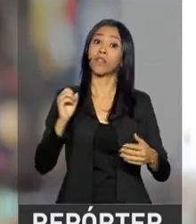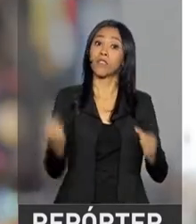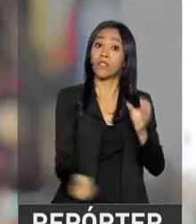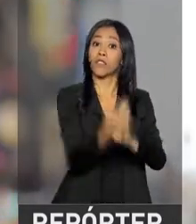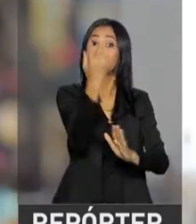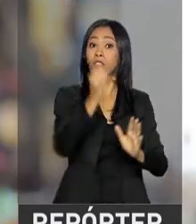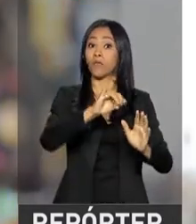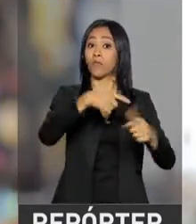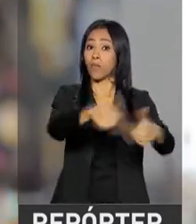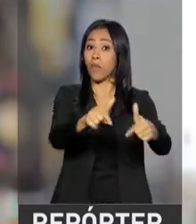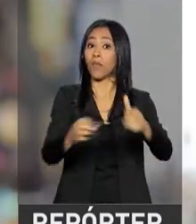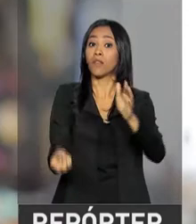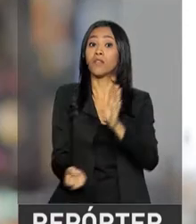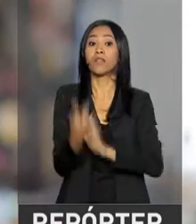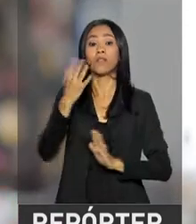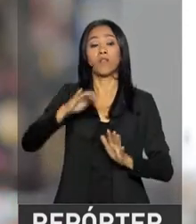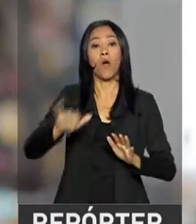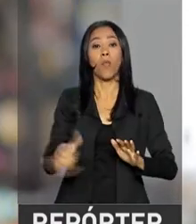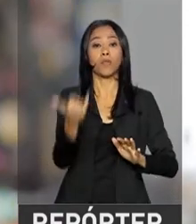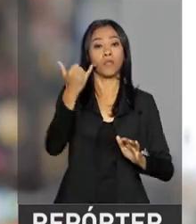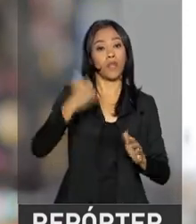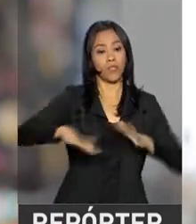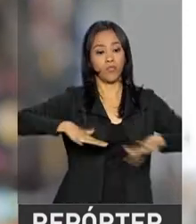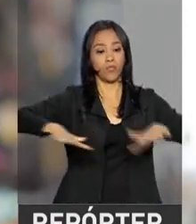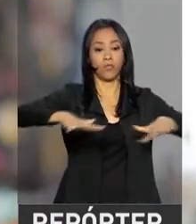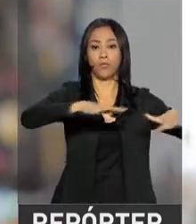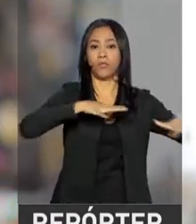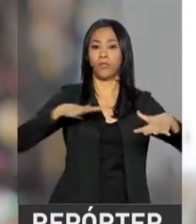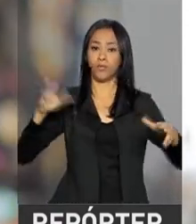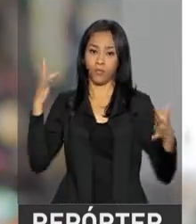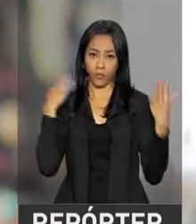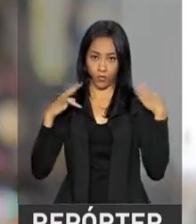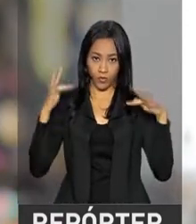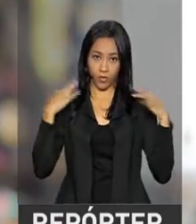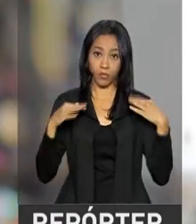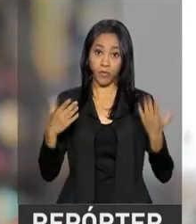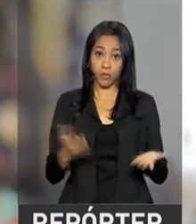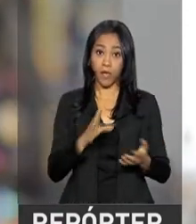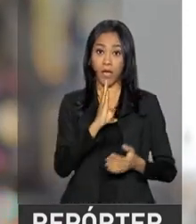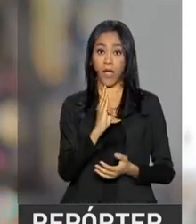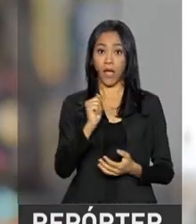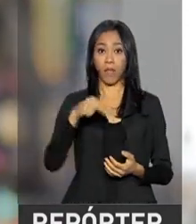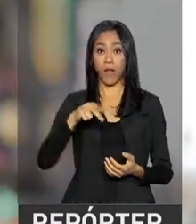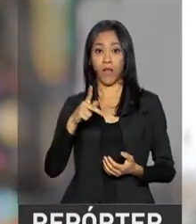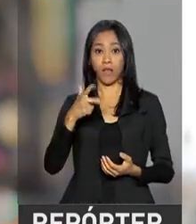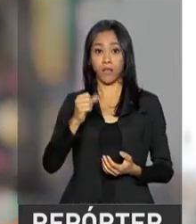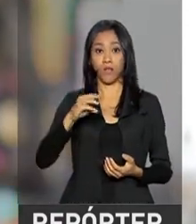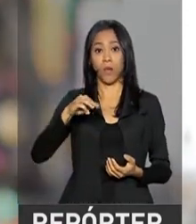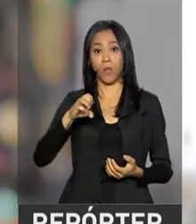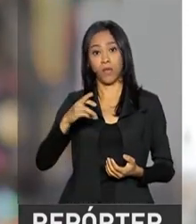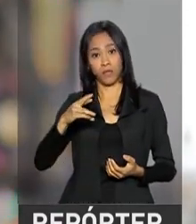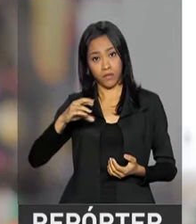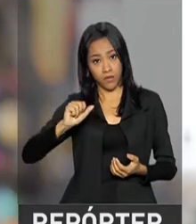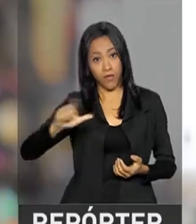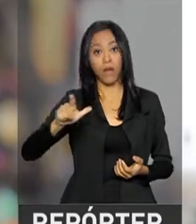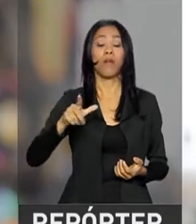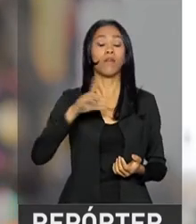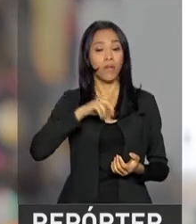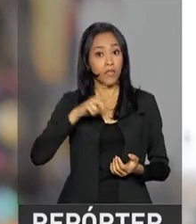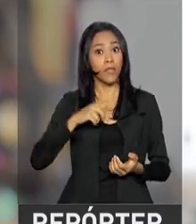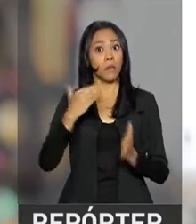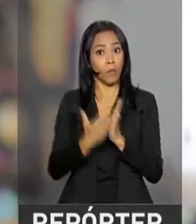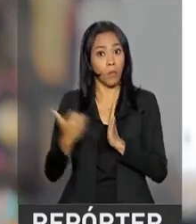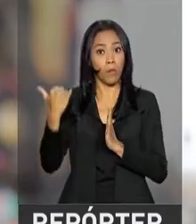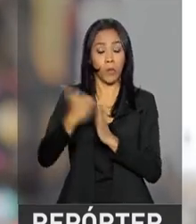gerando oportunidades dinamizando o nosso turismo a balança comercial deverá ter um incremento e mais de 1 milhão e 100 milhões de dólares